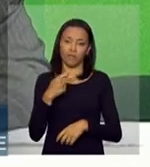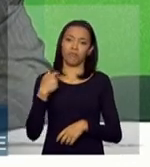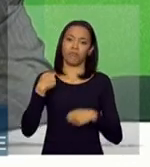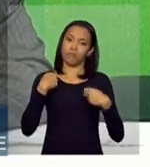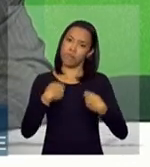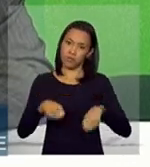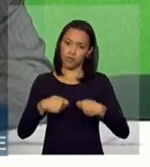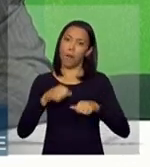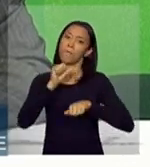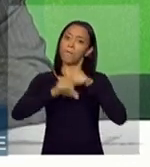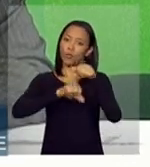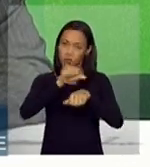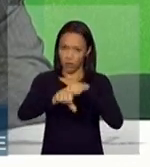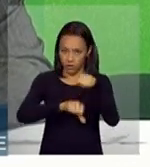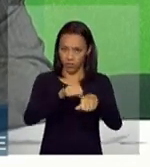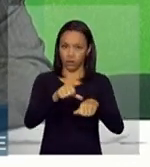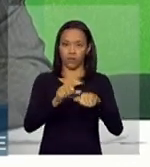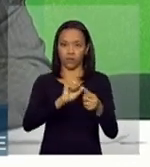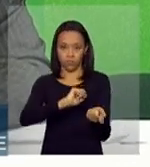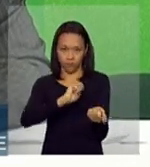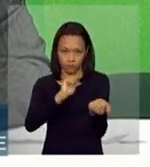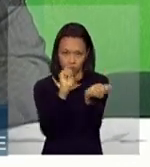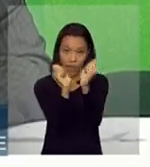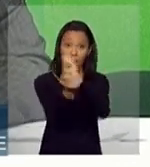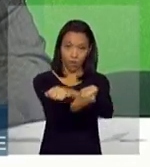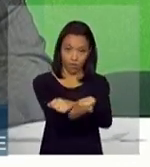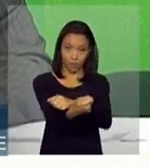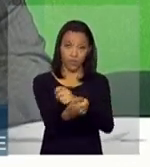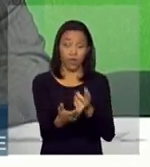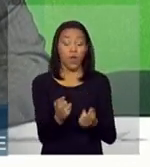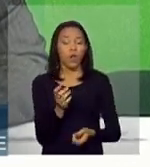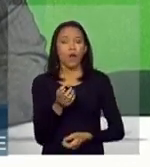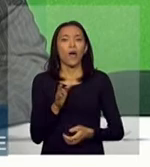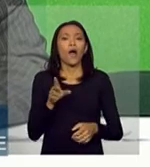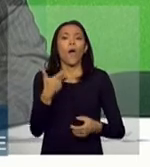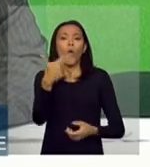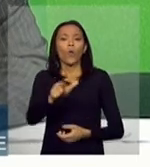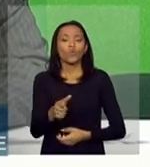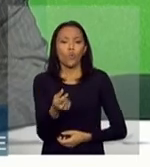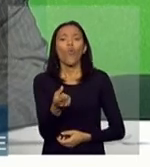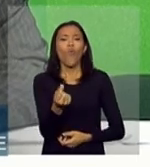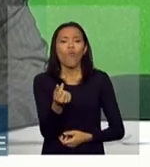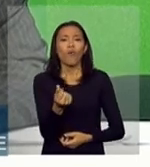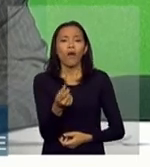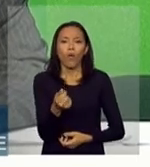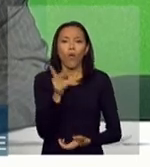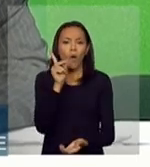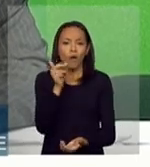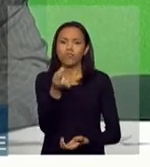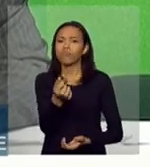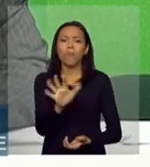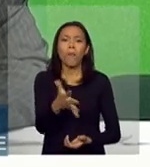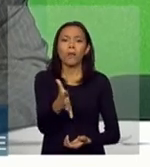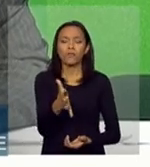mudanças adequadas. Com relação ao valor real,